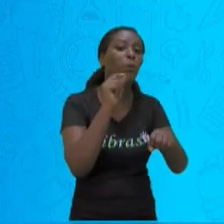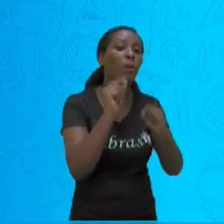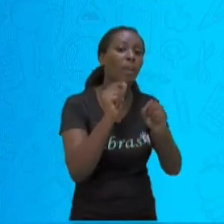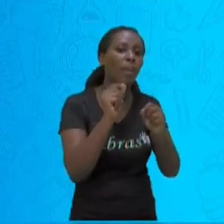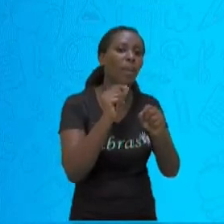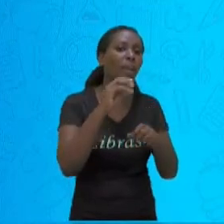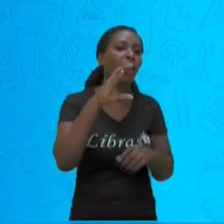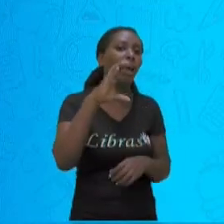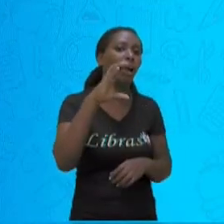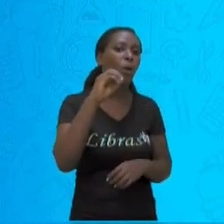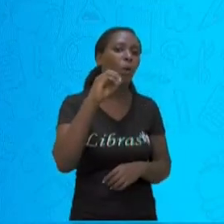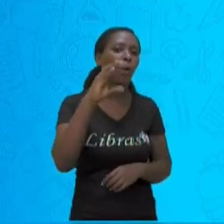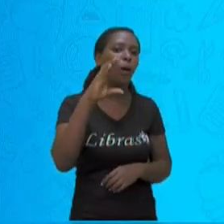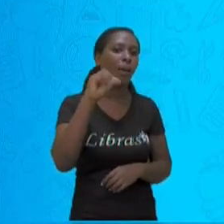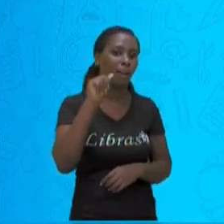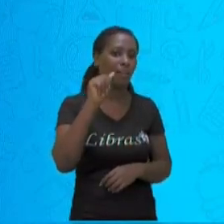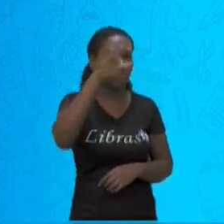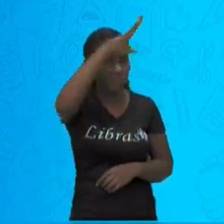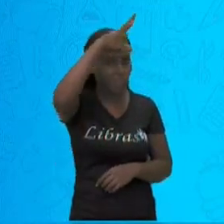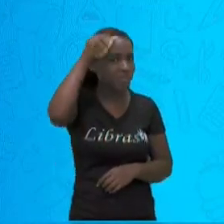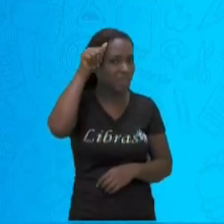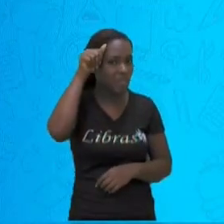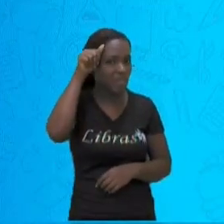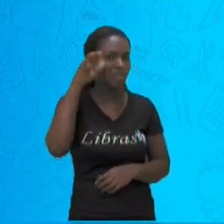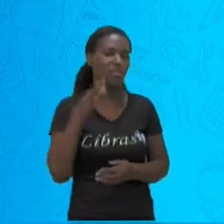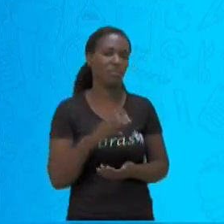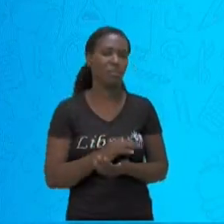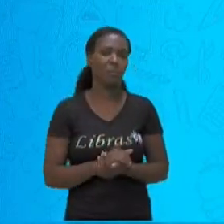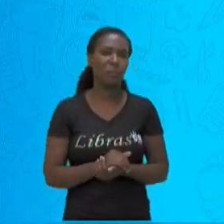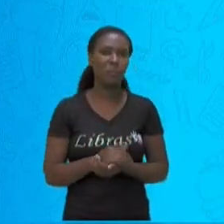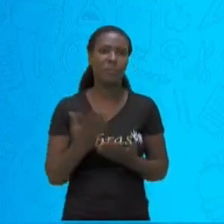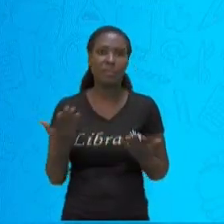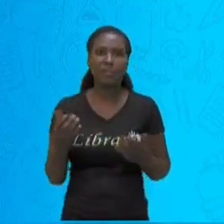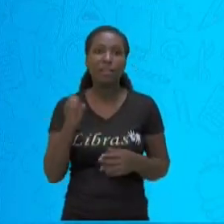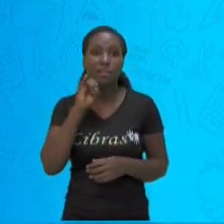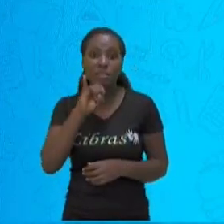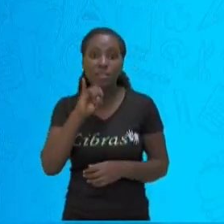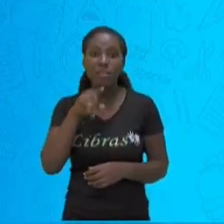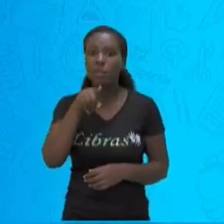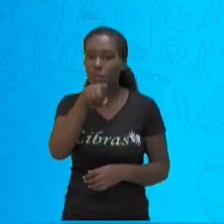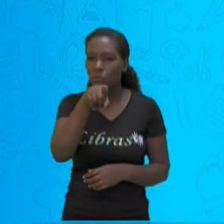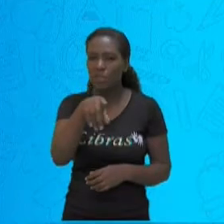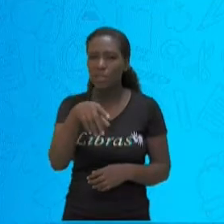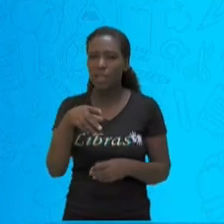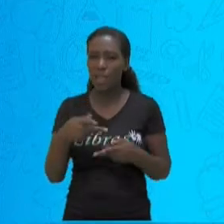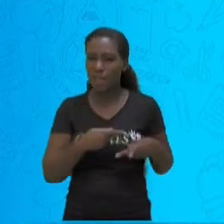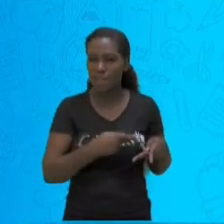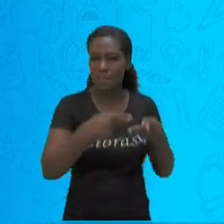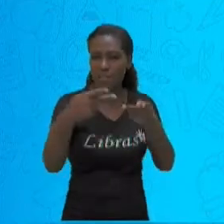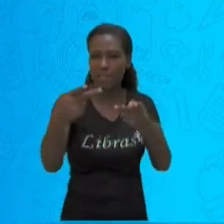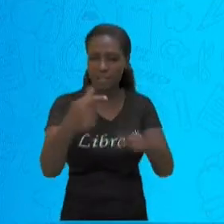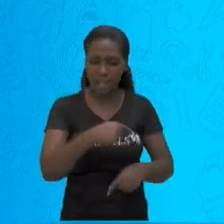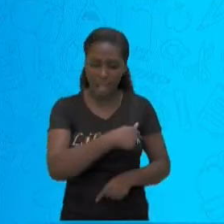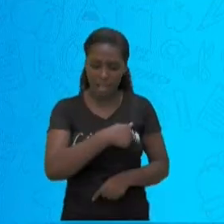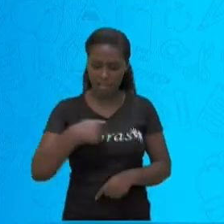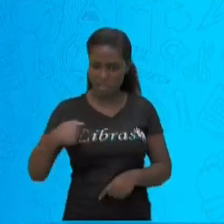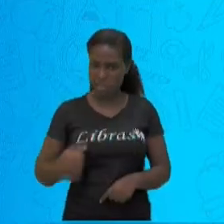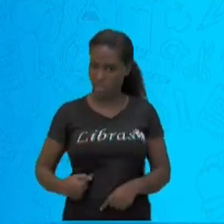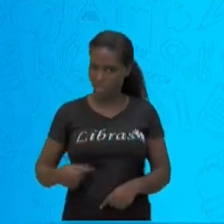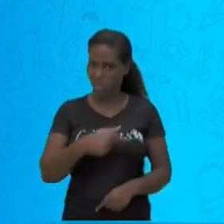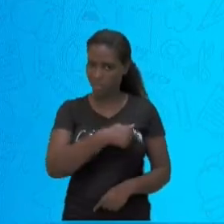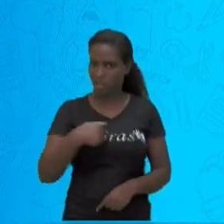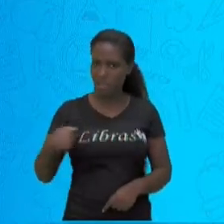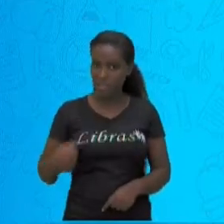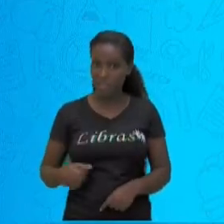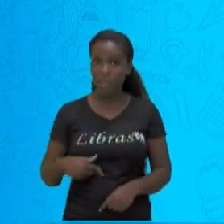Muito conservadora, mas que já está se abrindo para esses novos